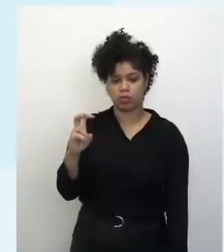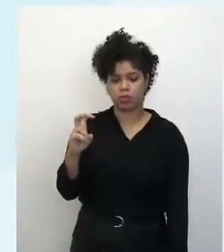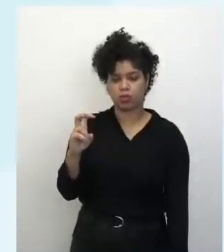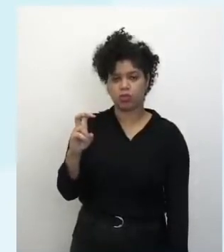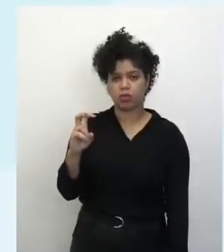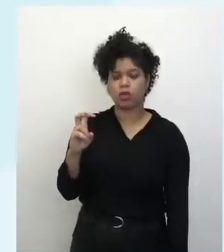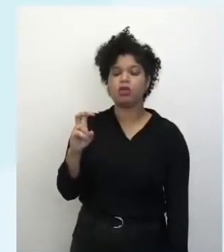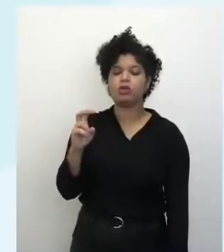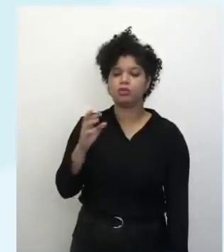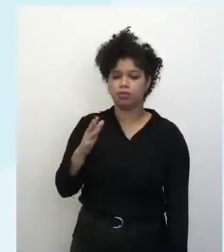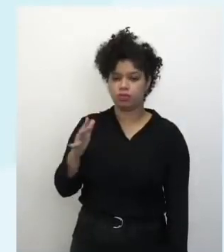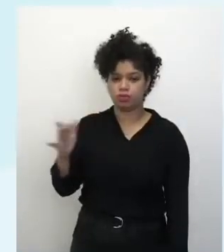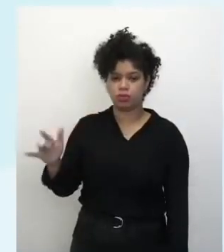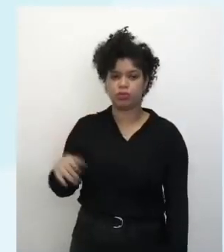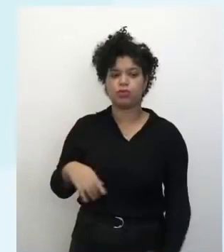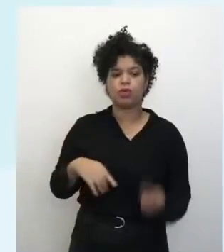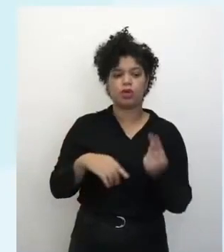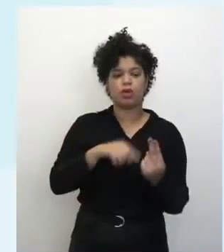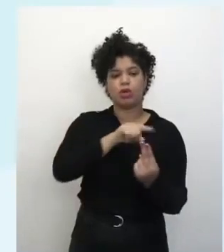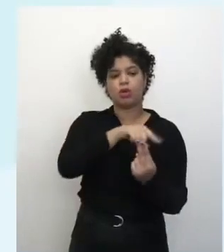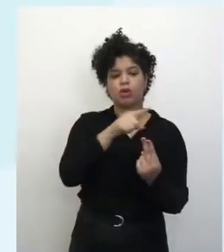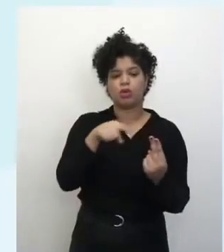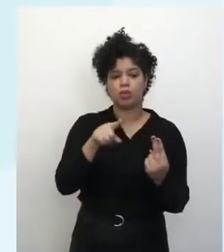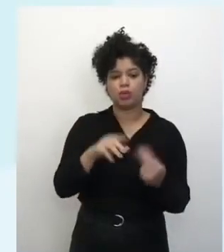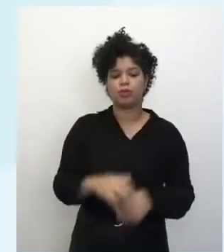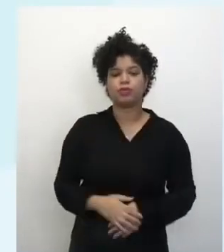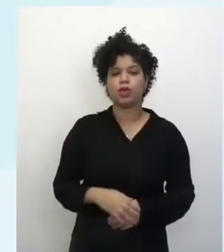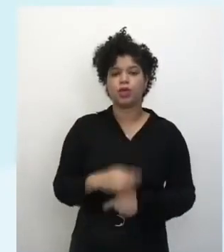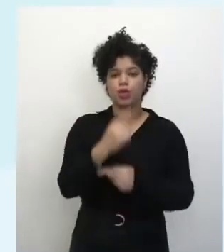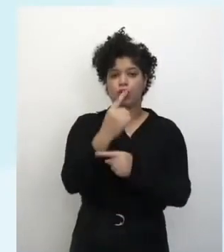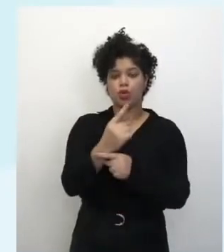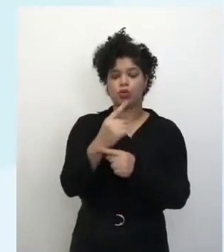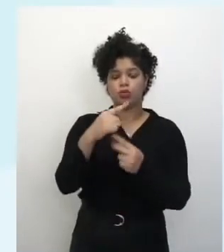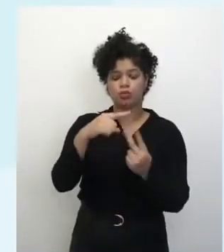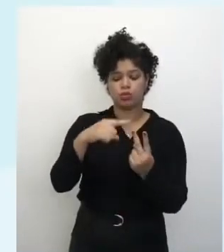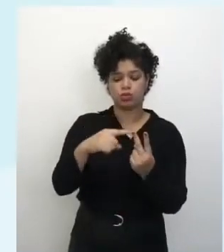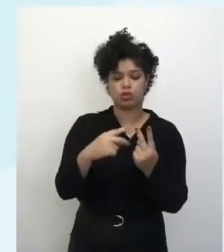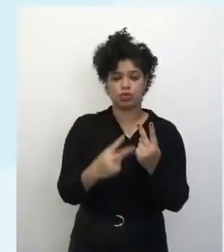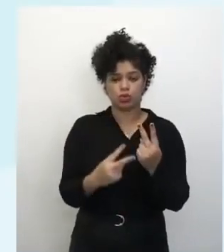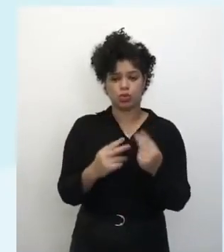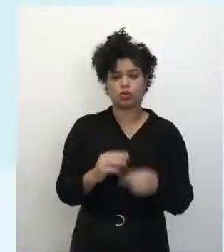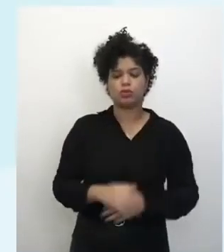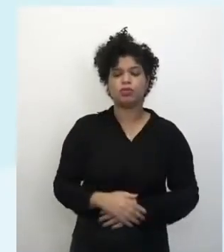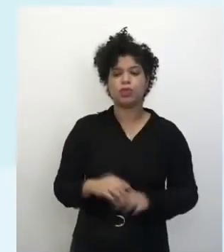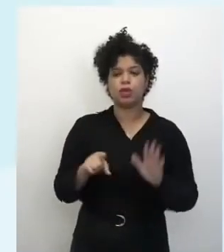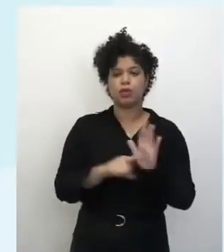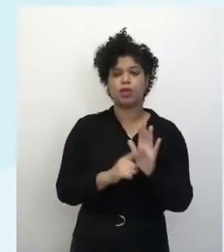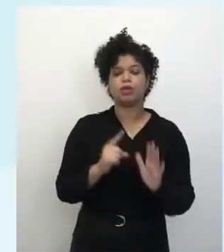671,0239745. Tem o π. Tem 1 dividido por raiz de 2, 1 sobre raiz de 2. Menos